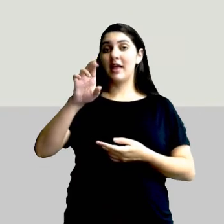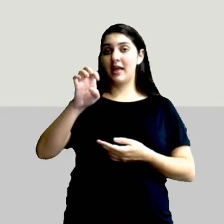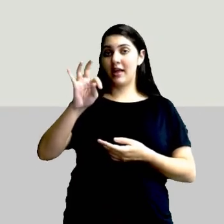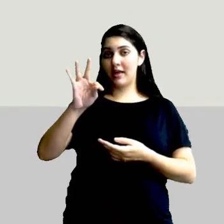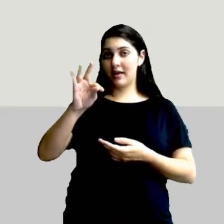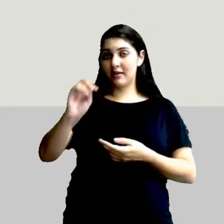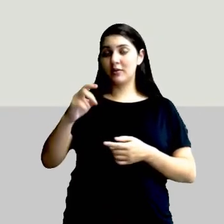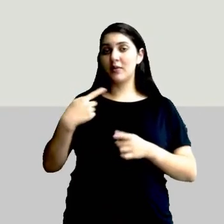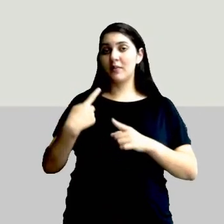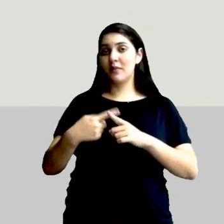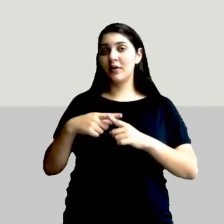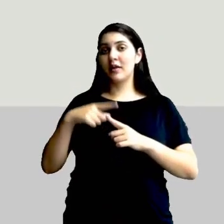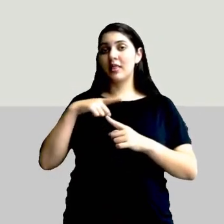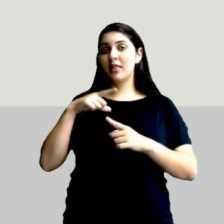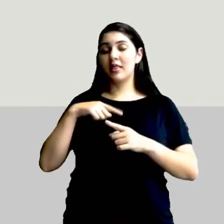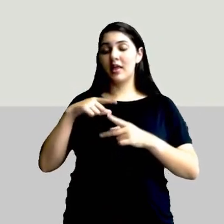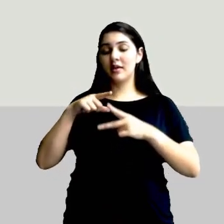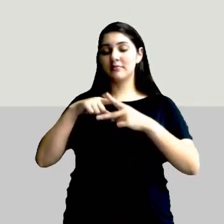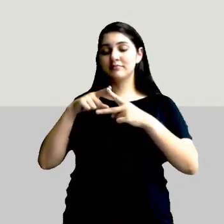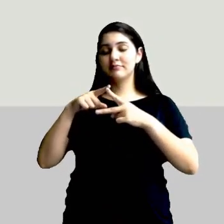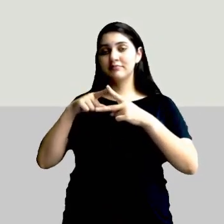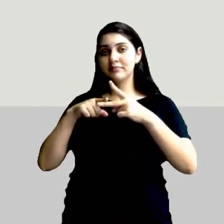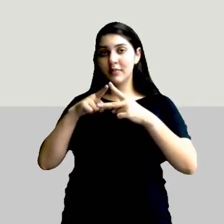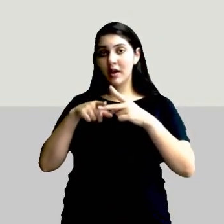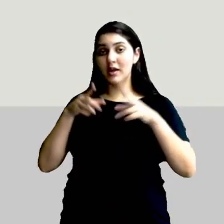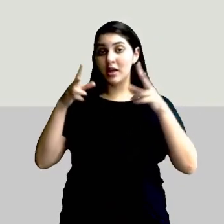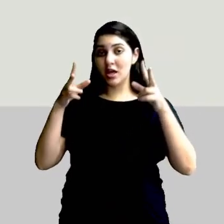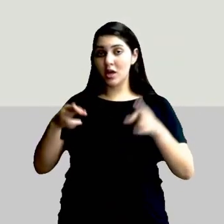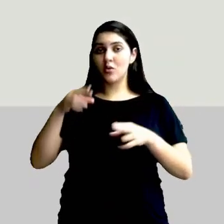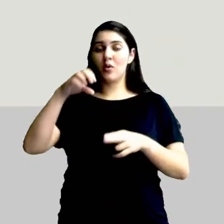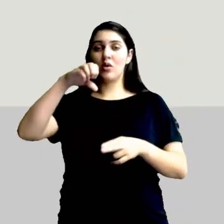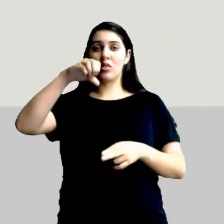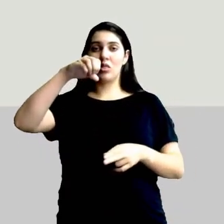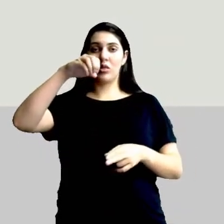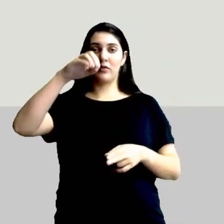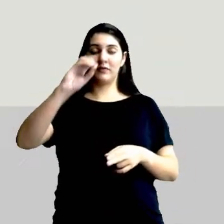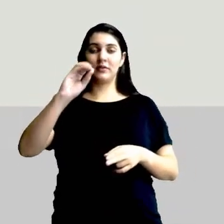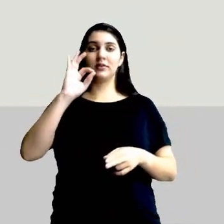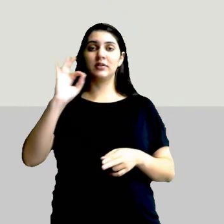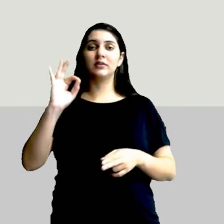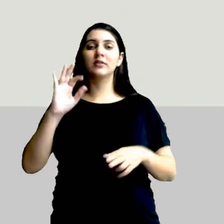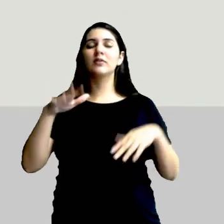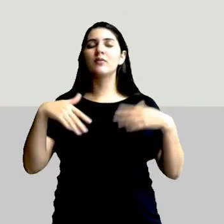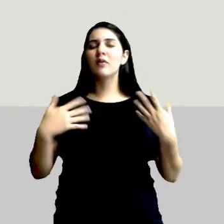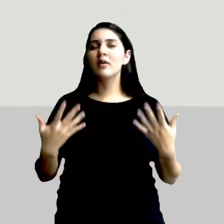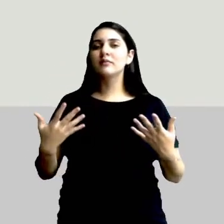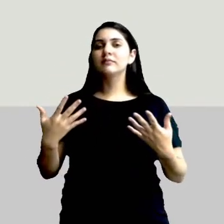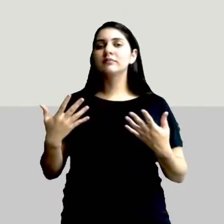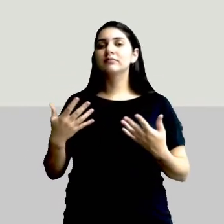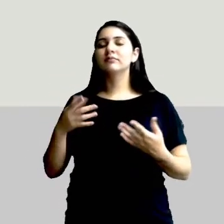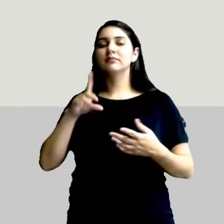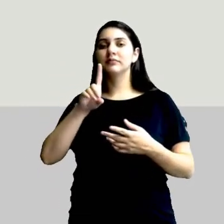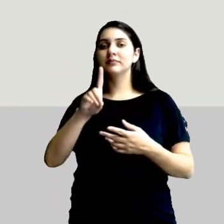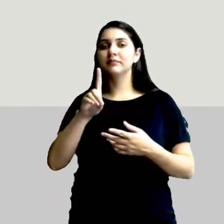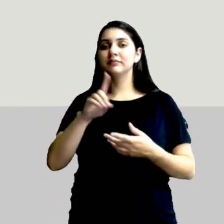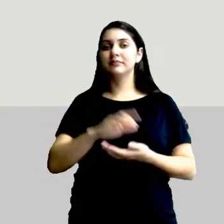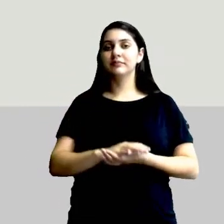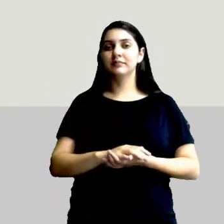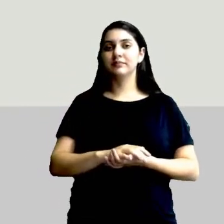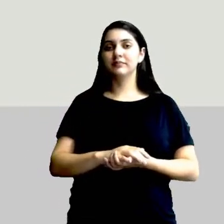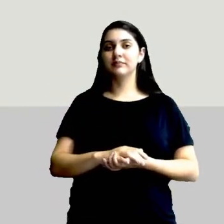Ângulo reto, porque ele tem medida igual a 90 graus. Então, qual é o ângulo D?